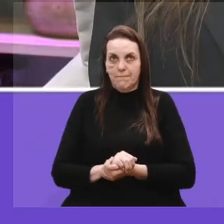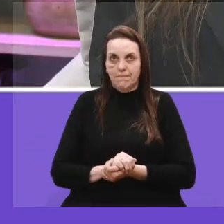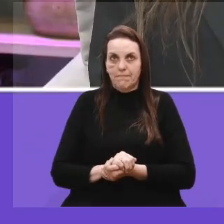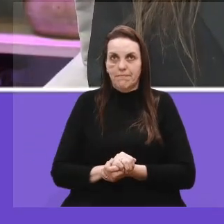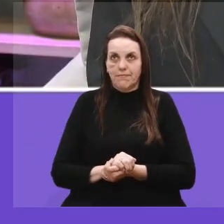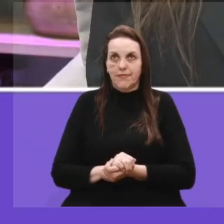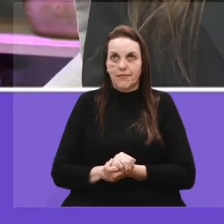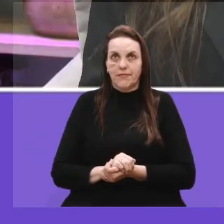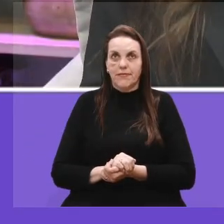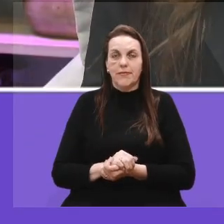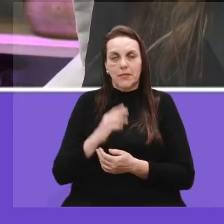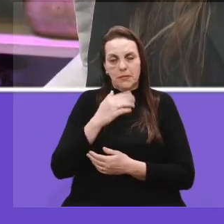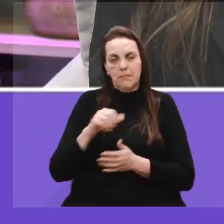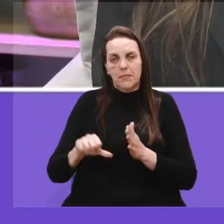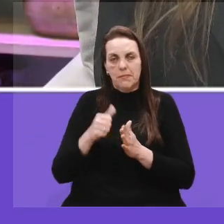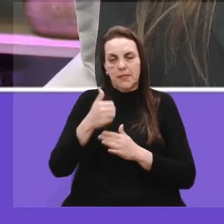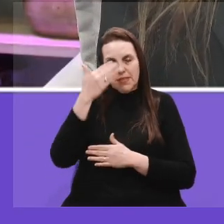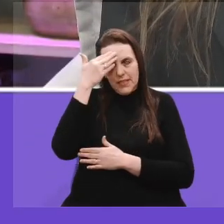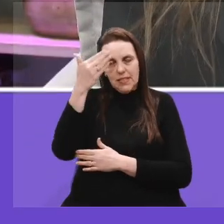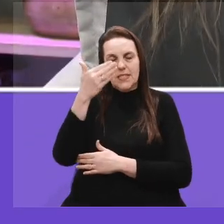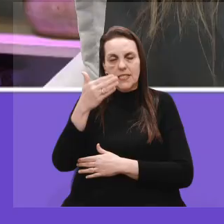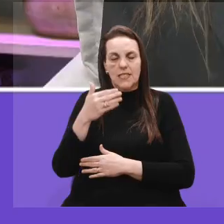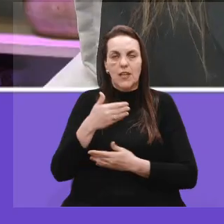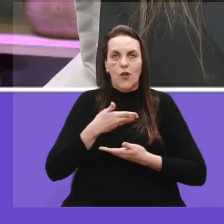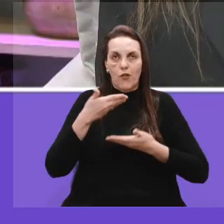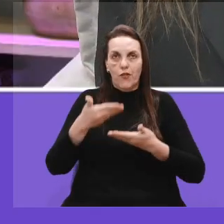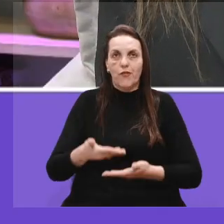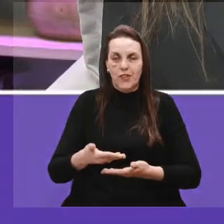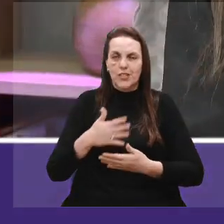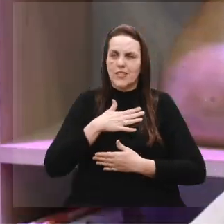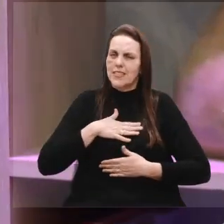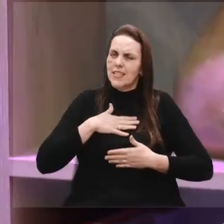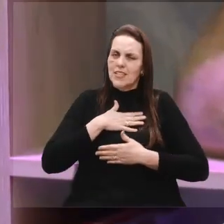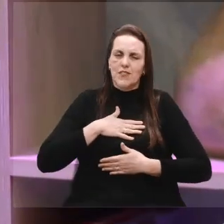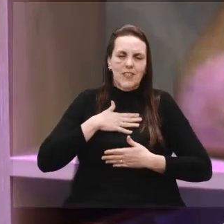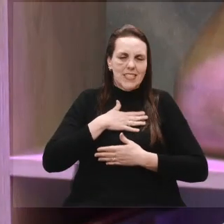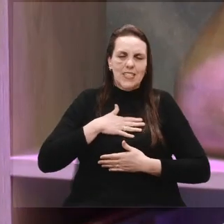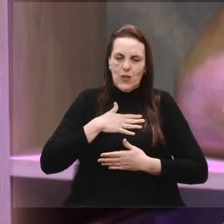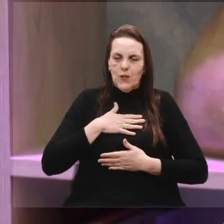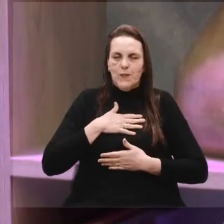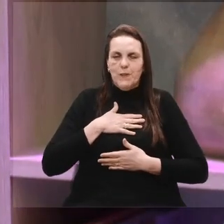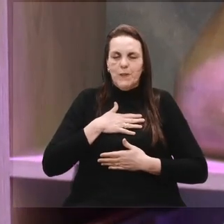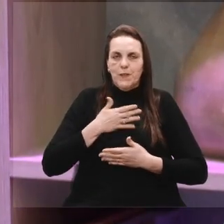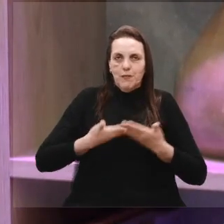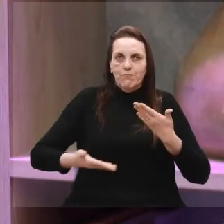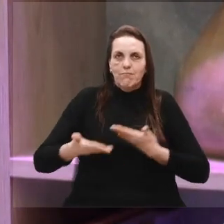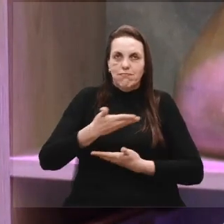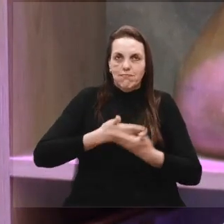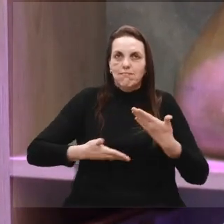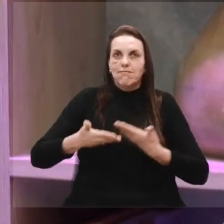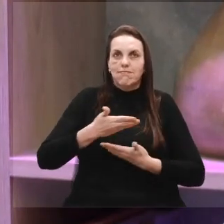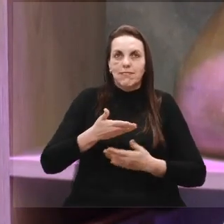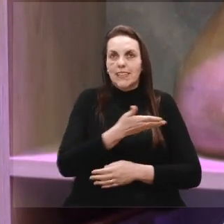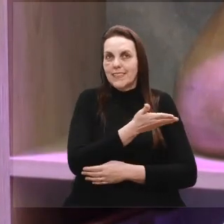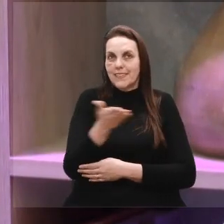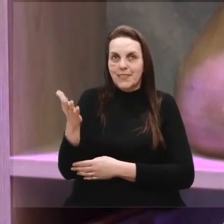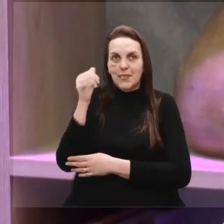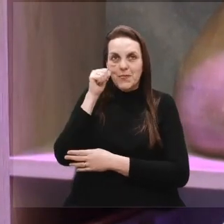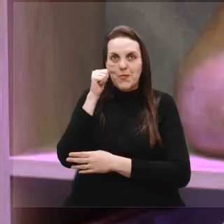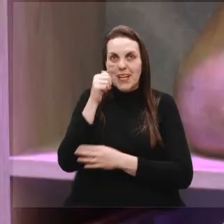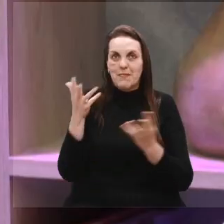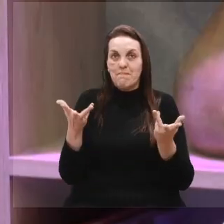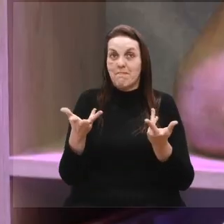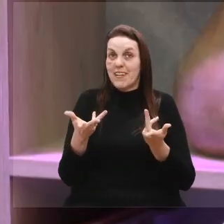Raquel. Primeiramente, agradecer o convite. É uma satisfação poder estar compartilhando esse espaço com essas